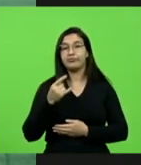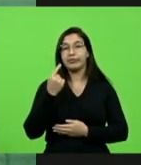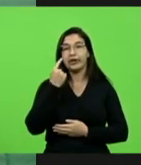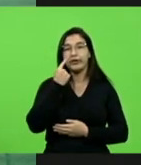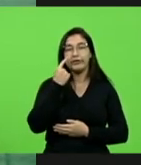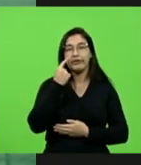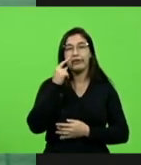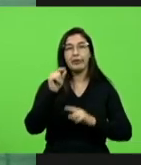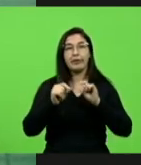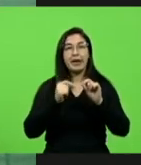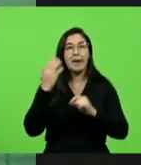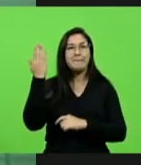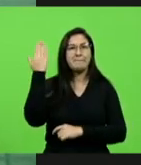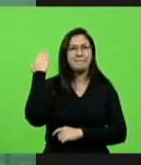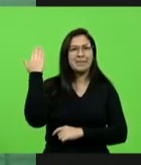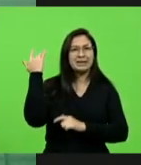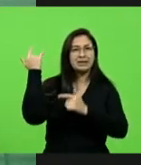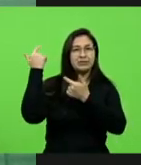passado escolar